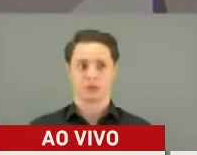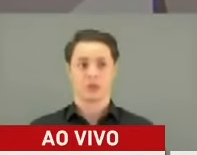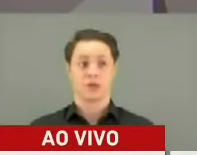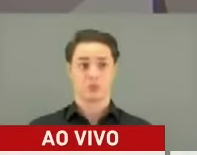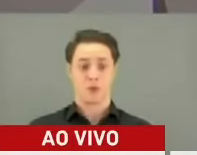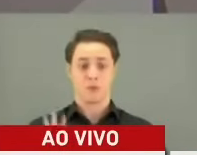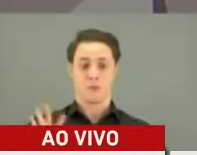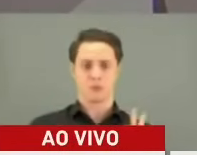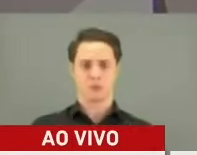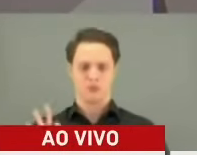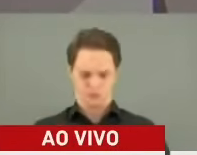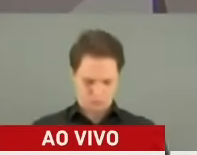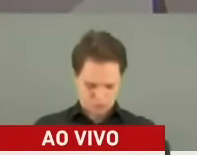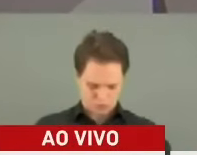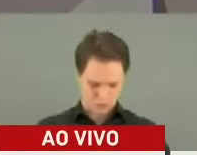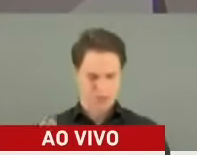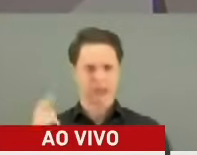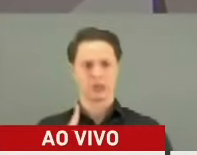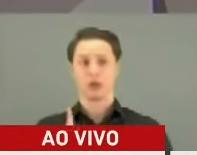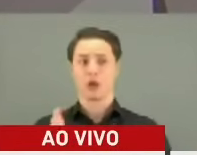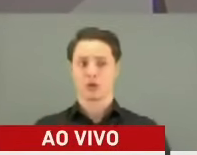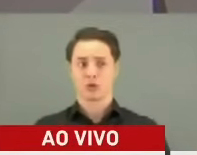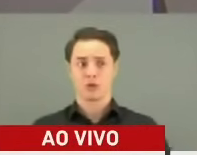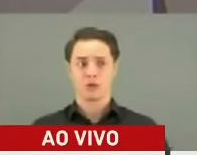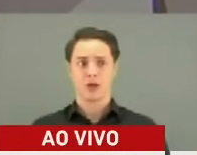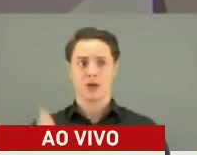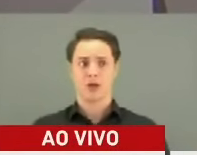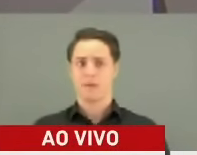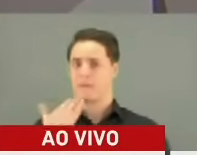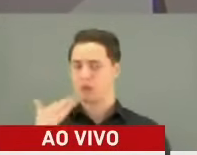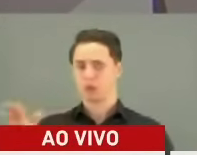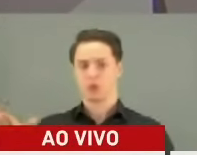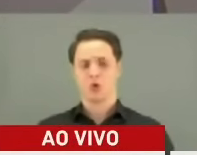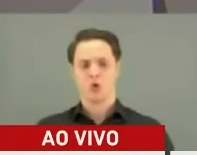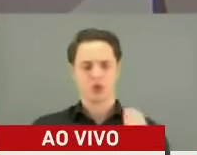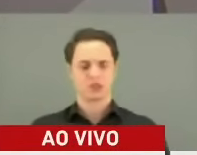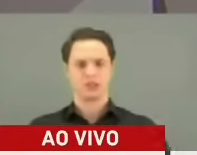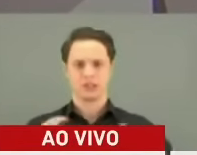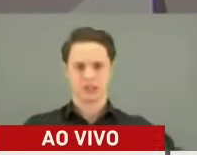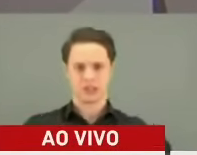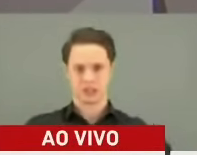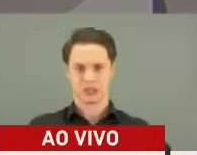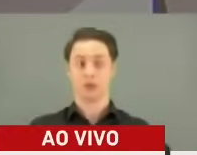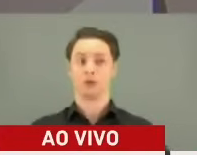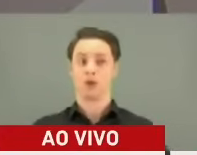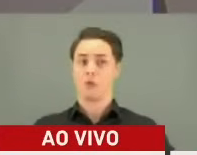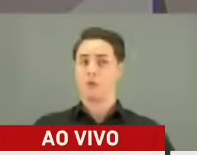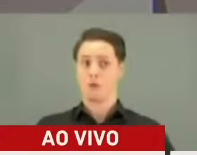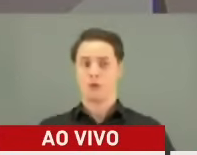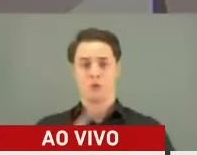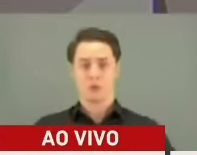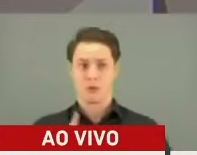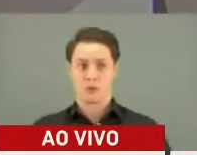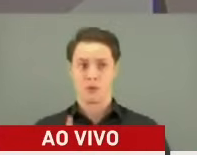Esse planejamento existia e era acionado de acordo com a necessidade. Às vezes nós